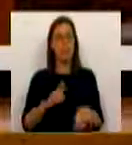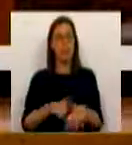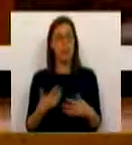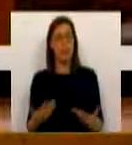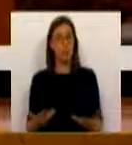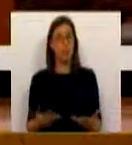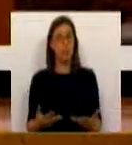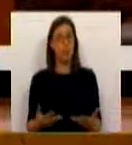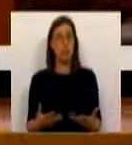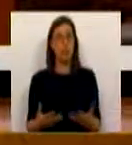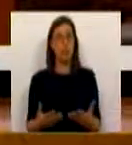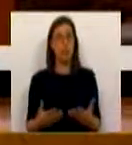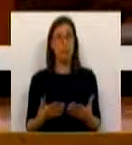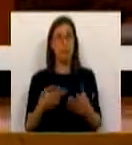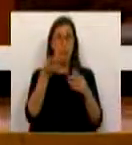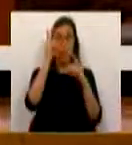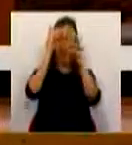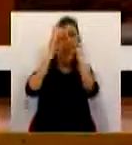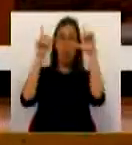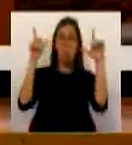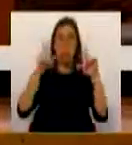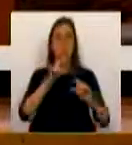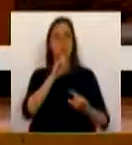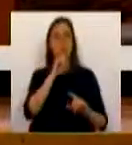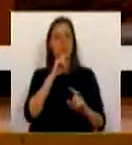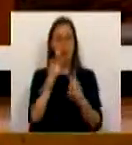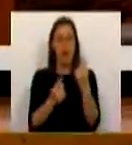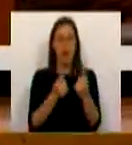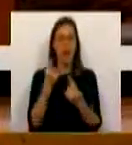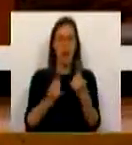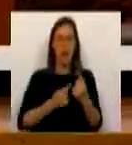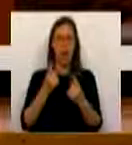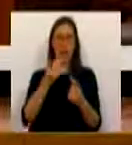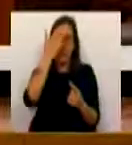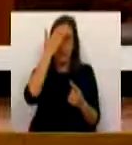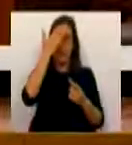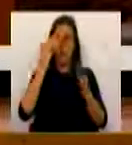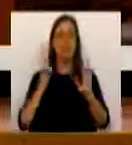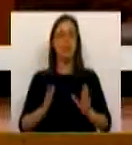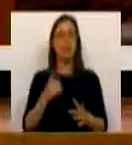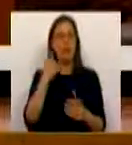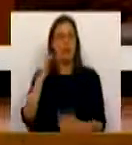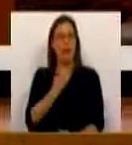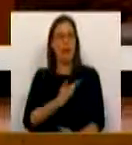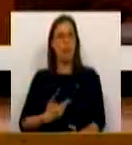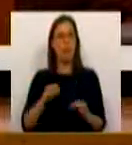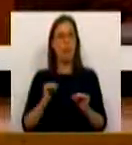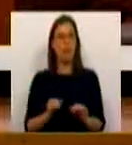que correm, ou conceitos que possivelmente alguns considerem já